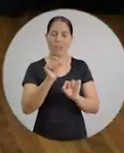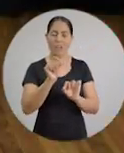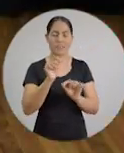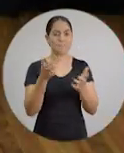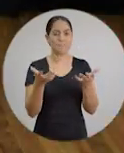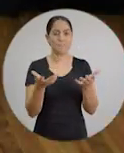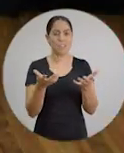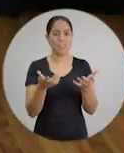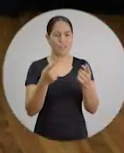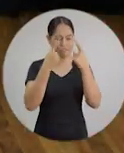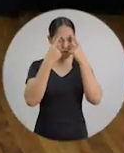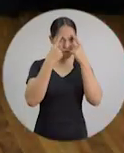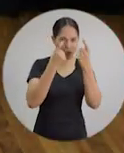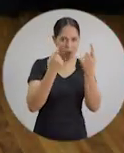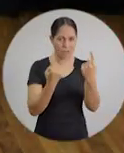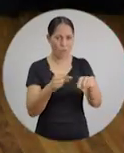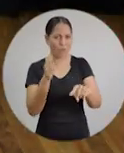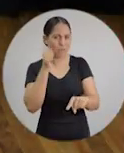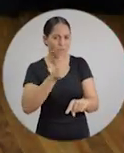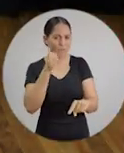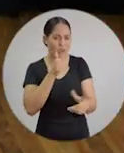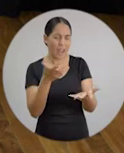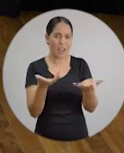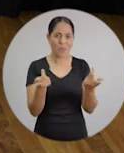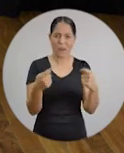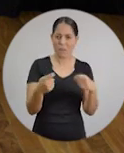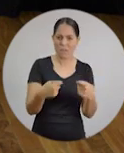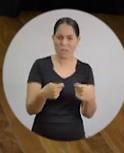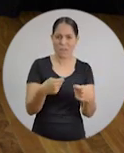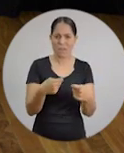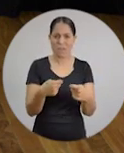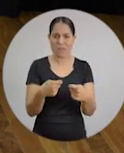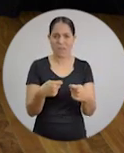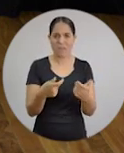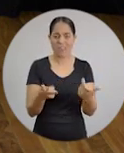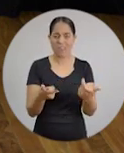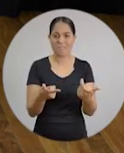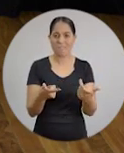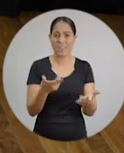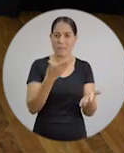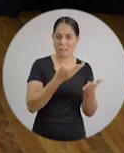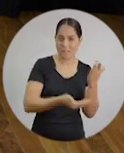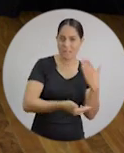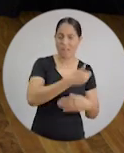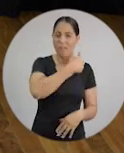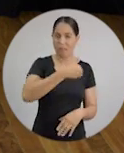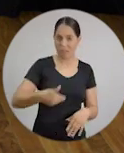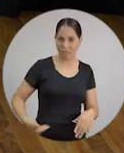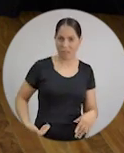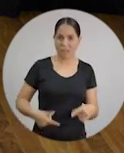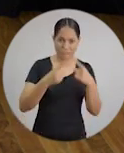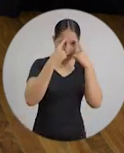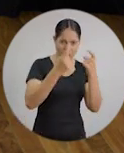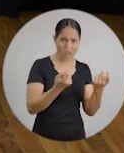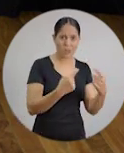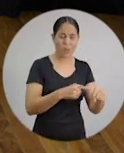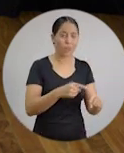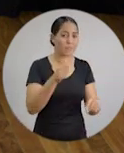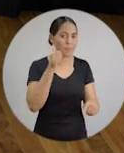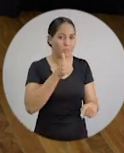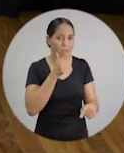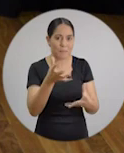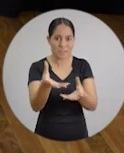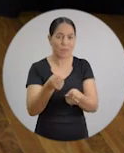a violência contra a mulher não seria suficiente, enfim, e ele perdeu um cargo público por, né, violência contra a mulher,